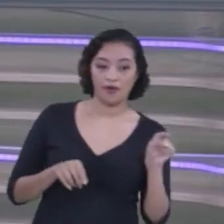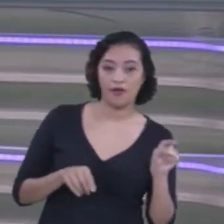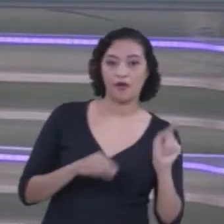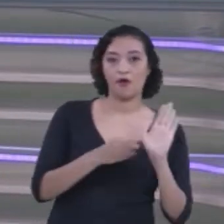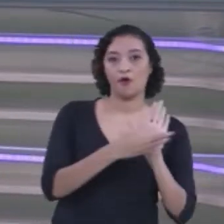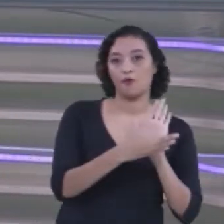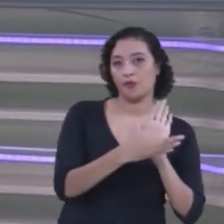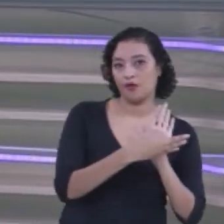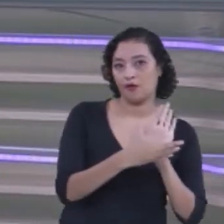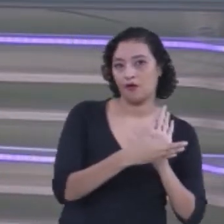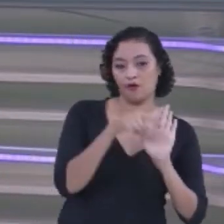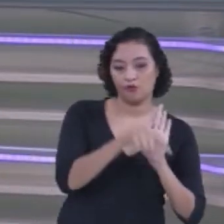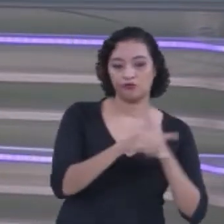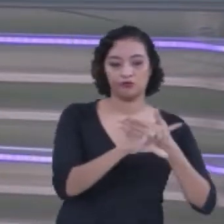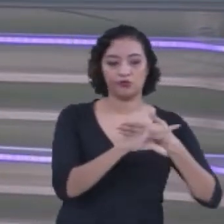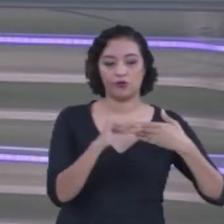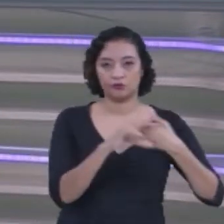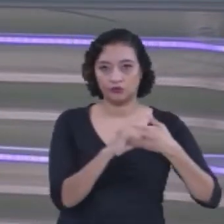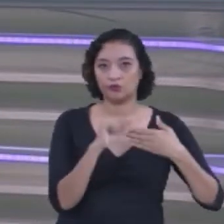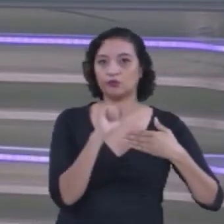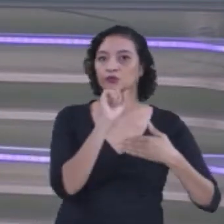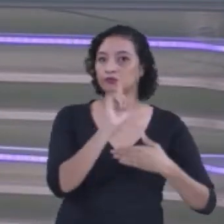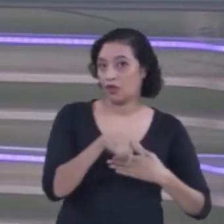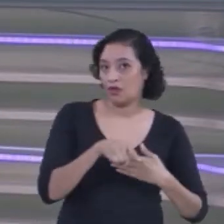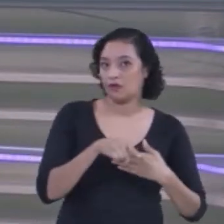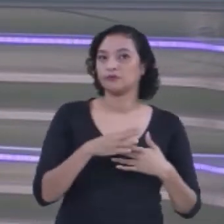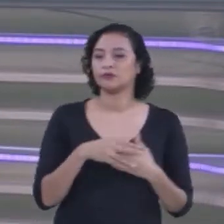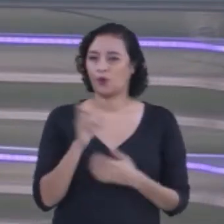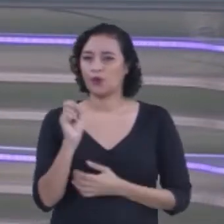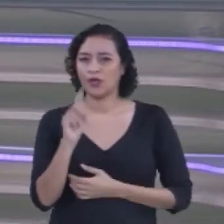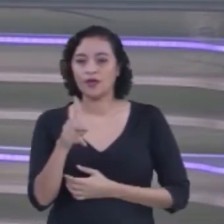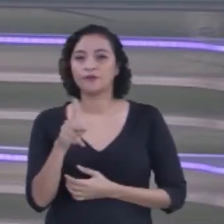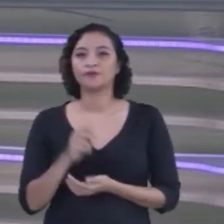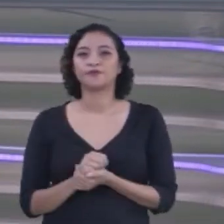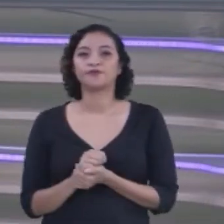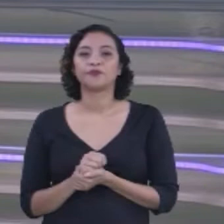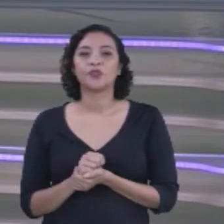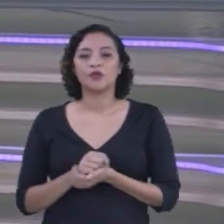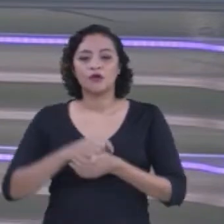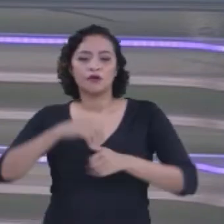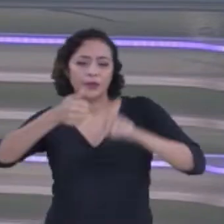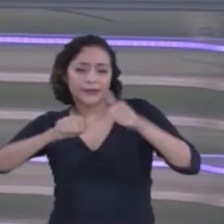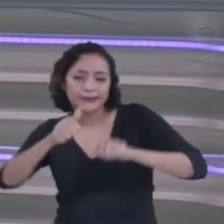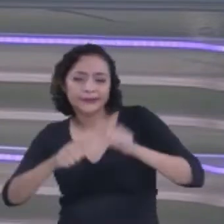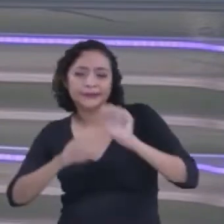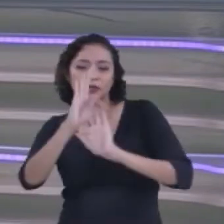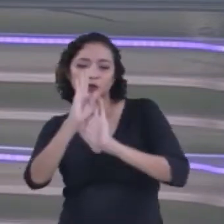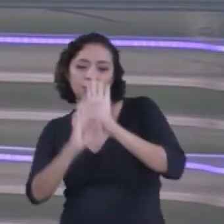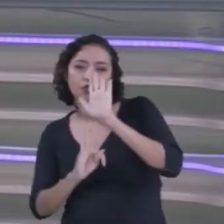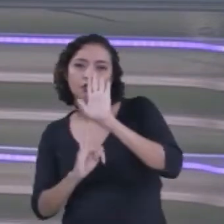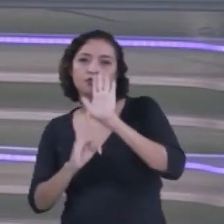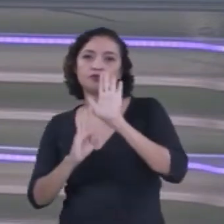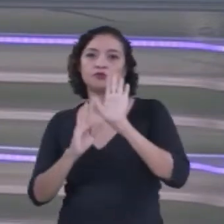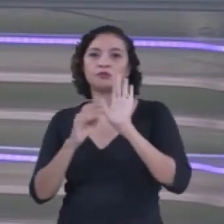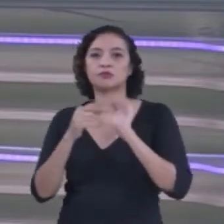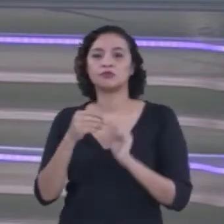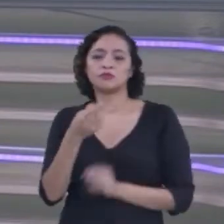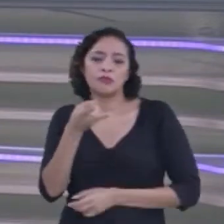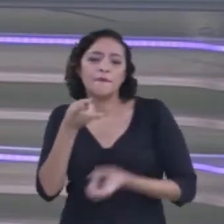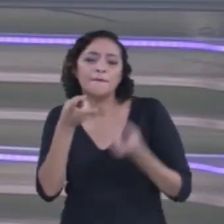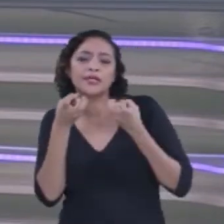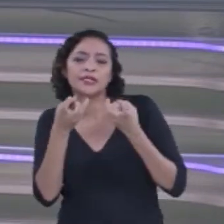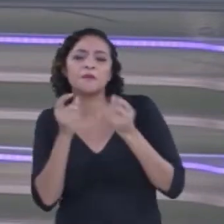do autor do texto, ok? Vamos analisar um texto aqui para nós definirmos o que é um fato, o que é